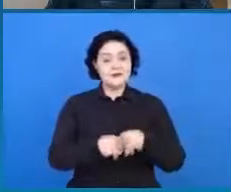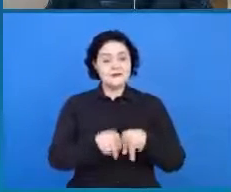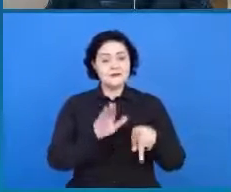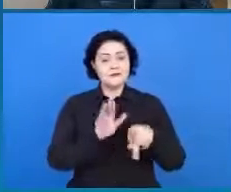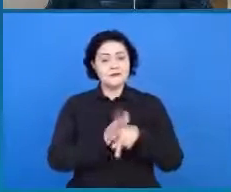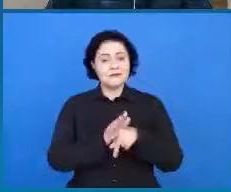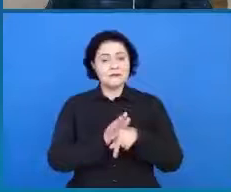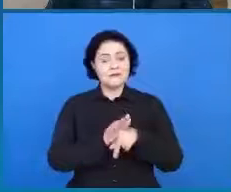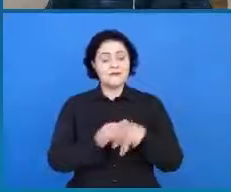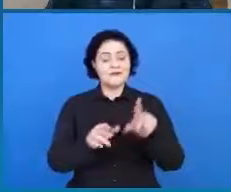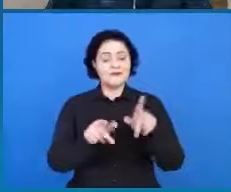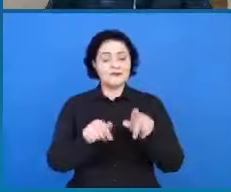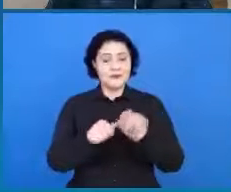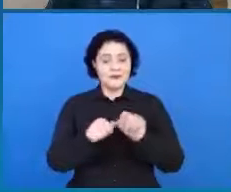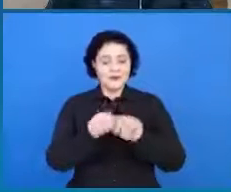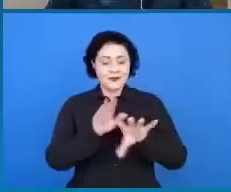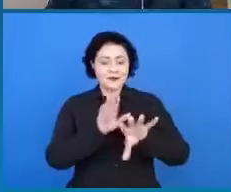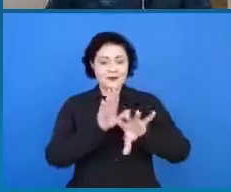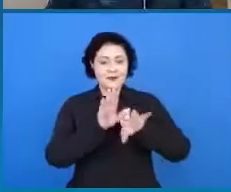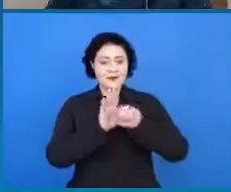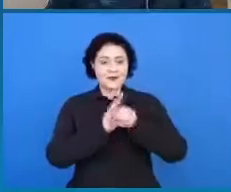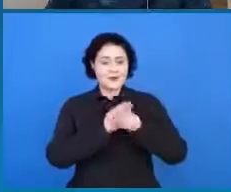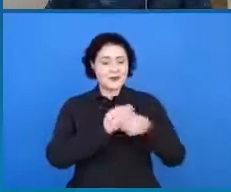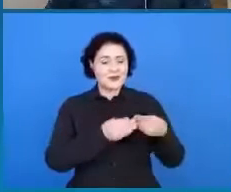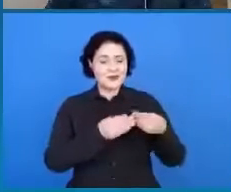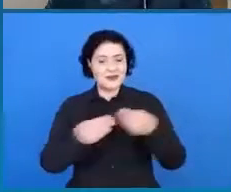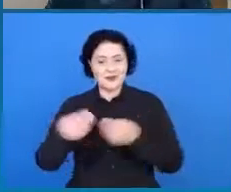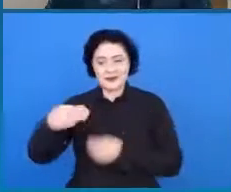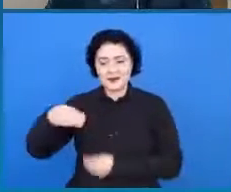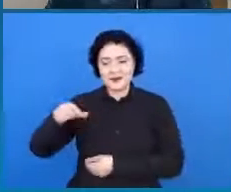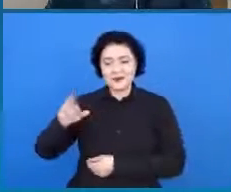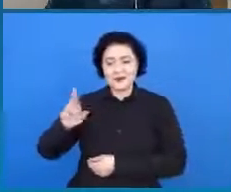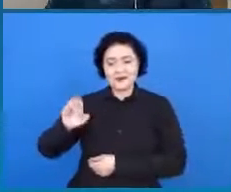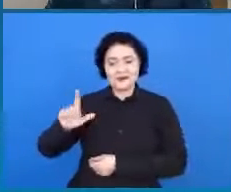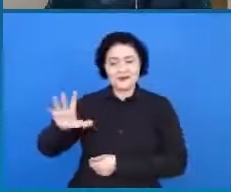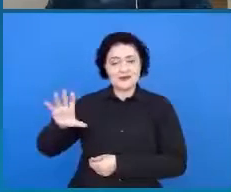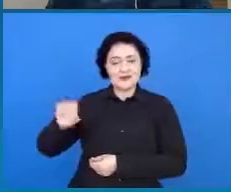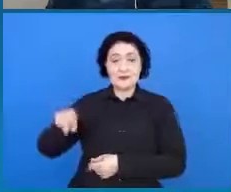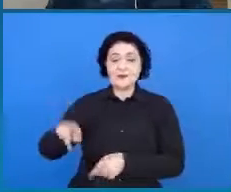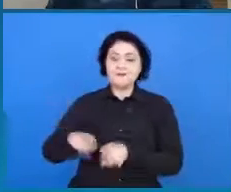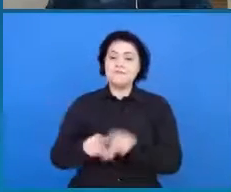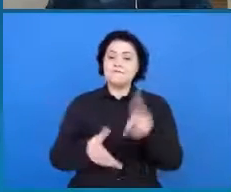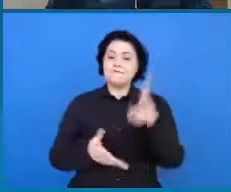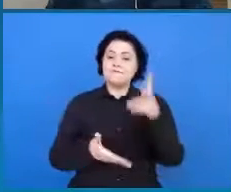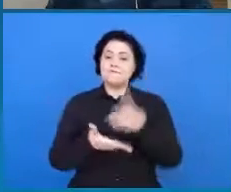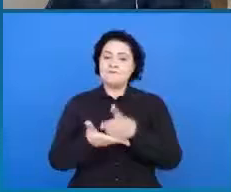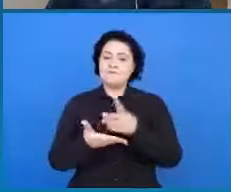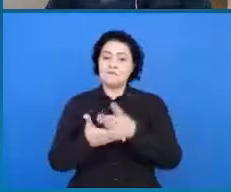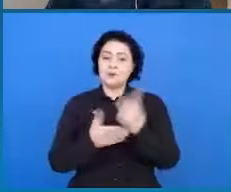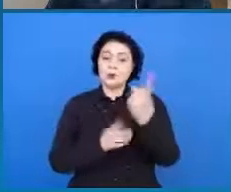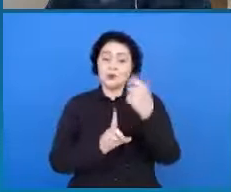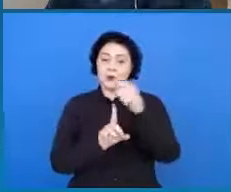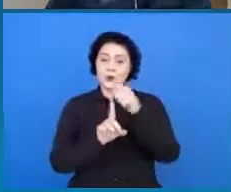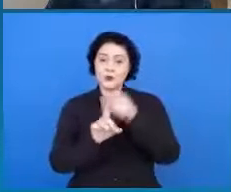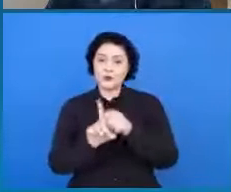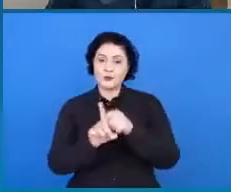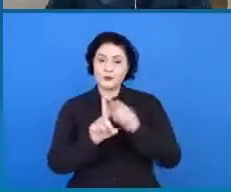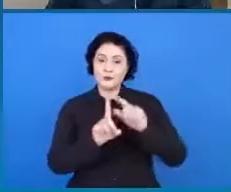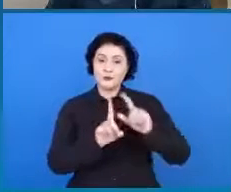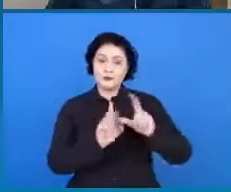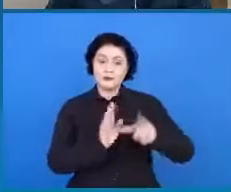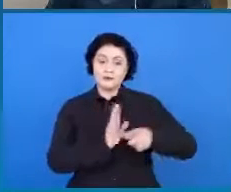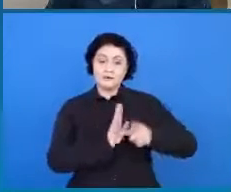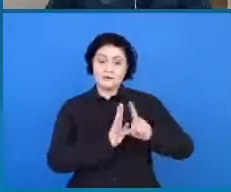programas Momento Espírita e envio por Marcelino é e normalmente nós temos sempre um mês na frente